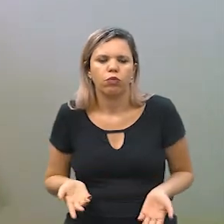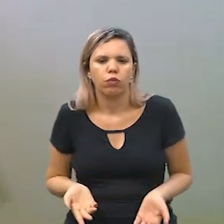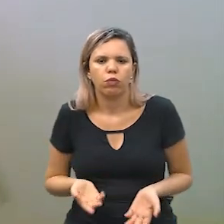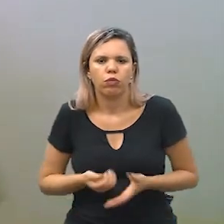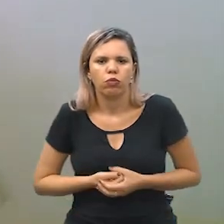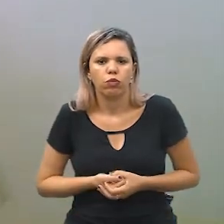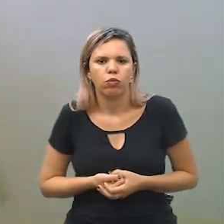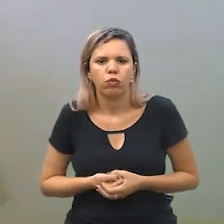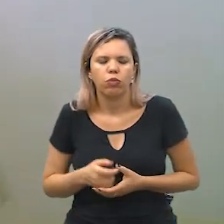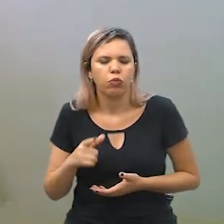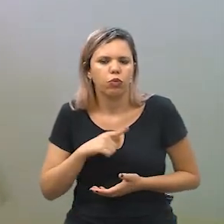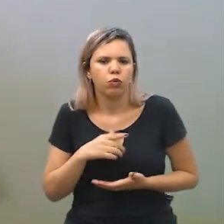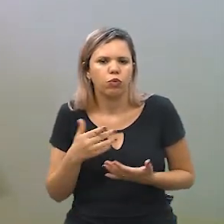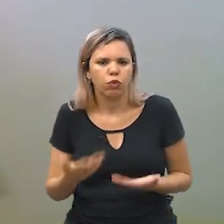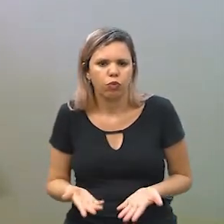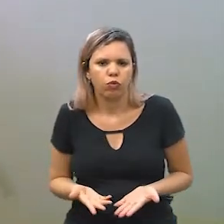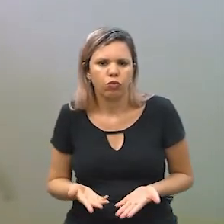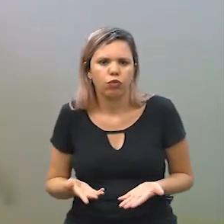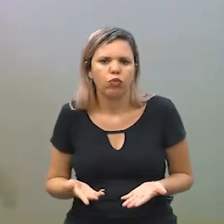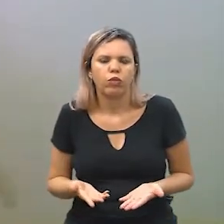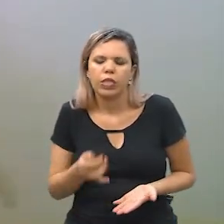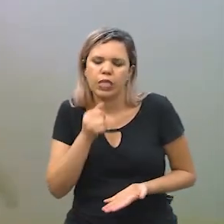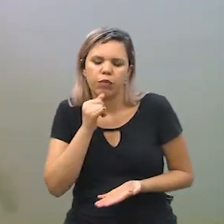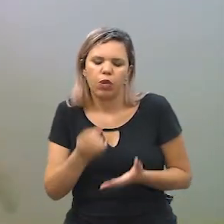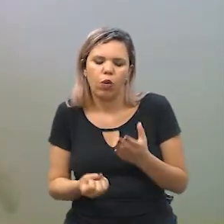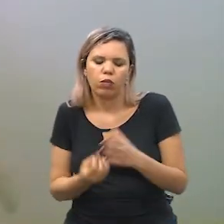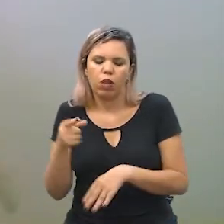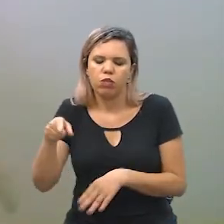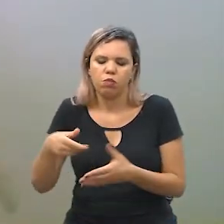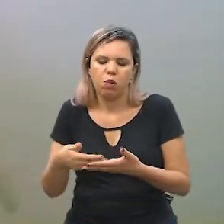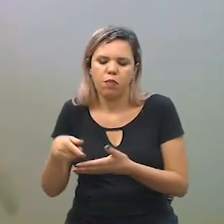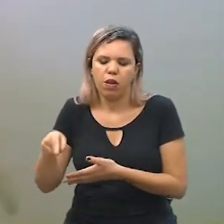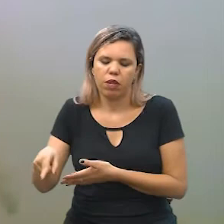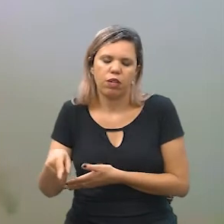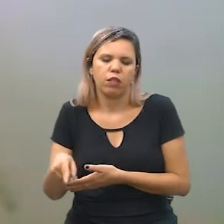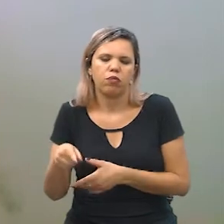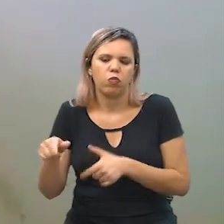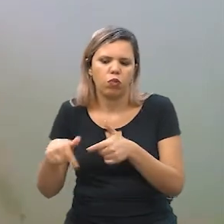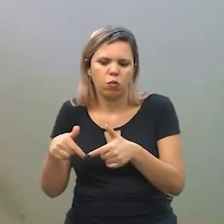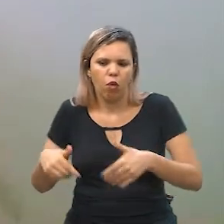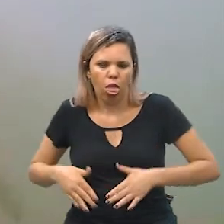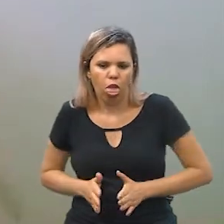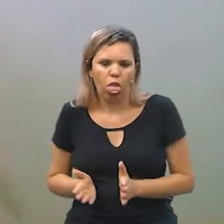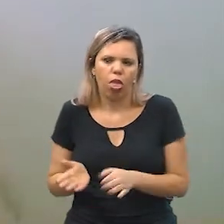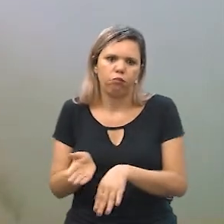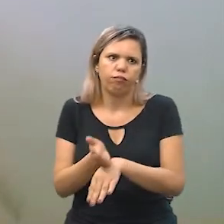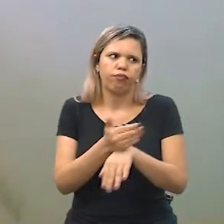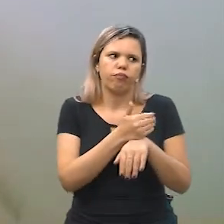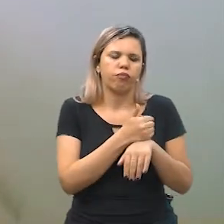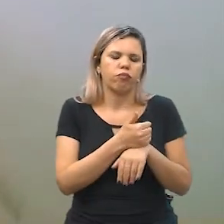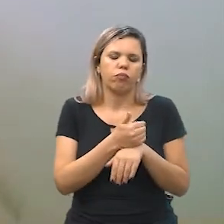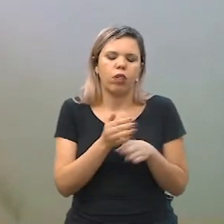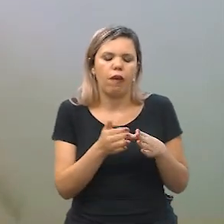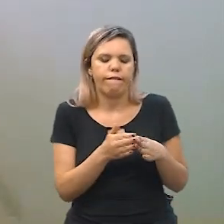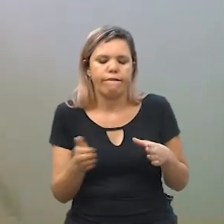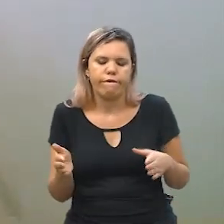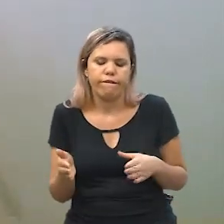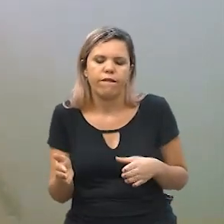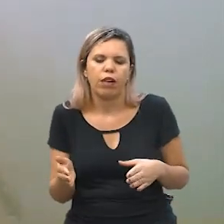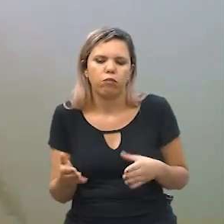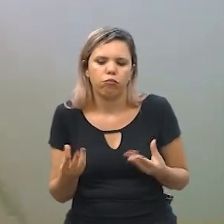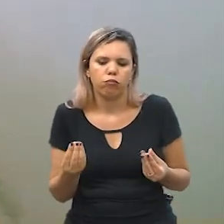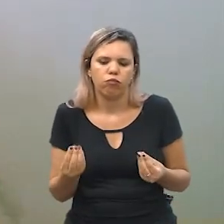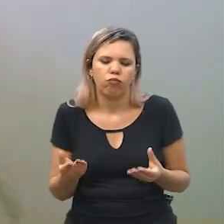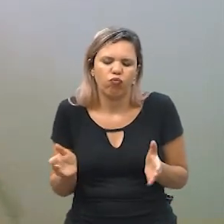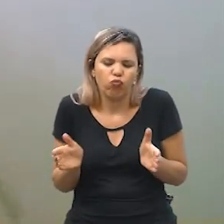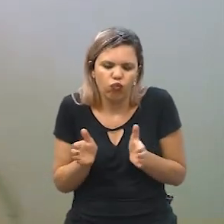tá? Quando eu tenho uma indicação de nascimento ou um trabalho de parto prematuro nessa fase de um bebê